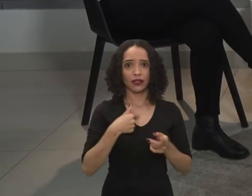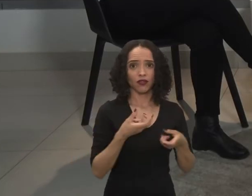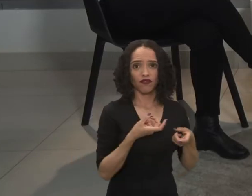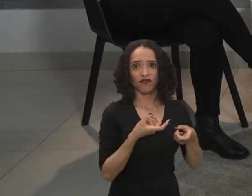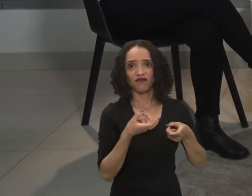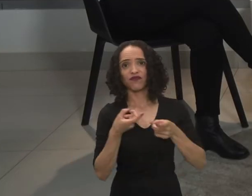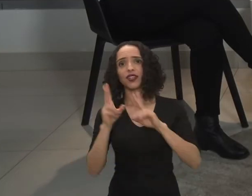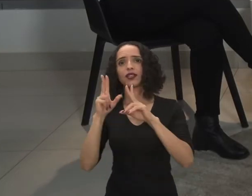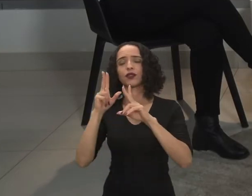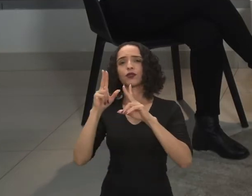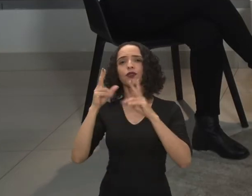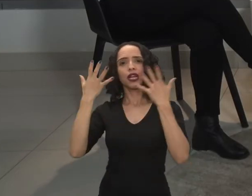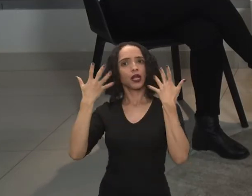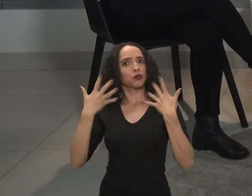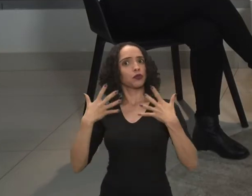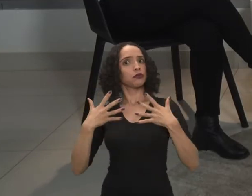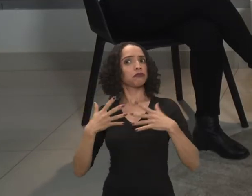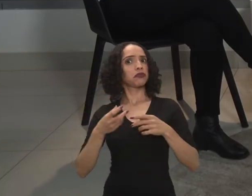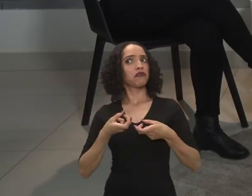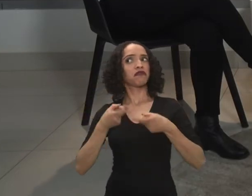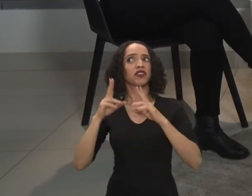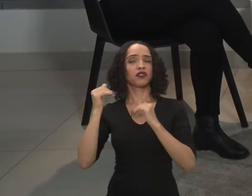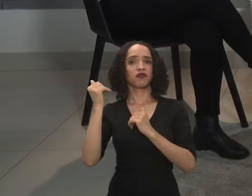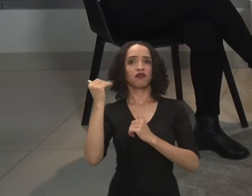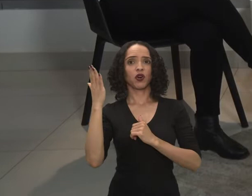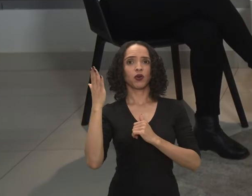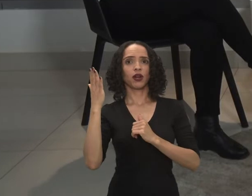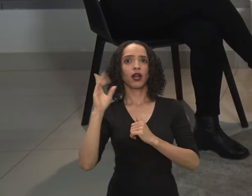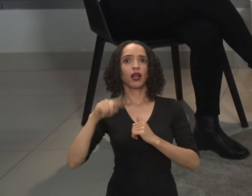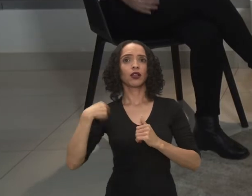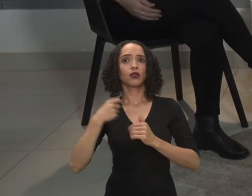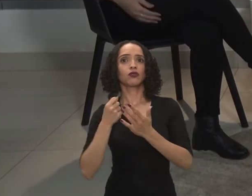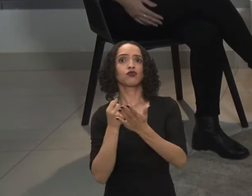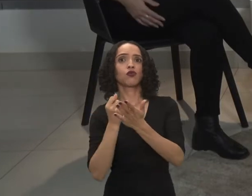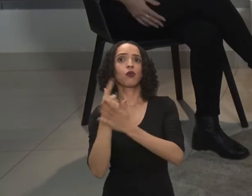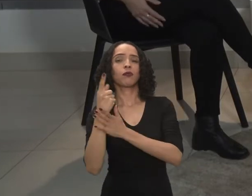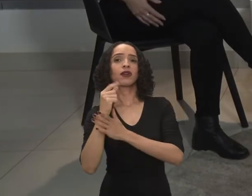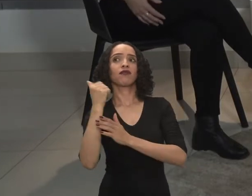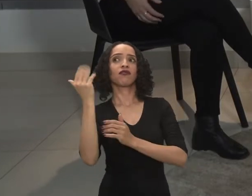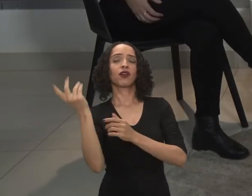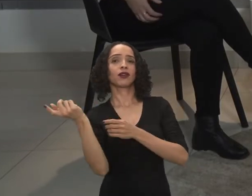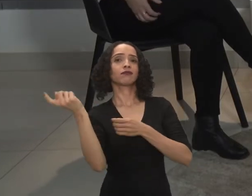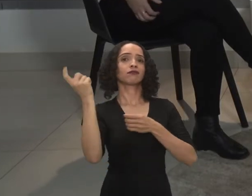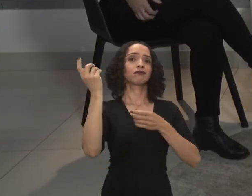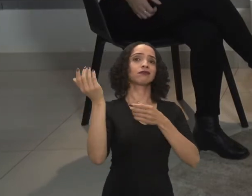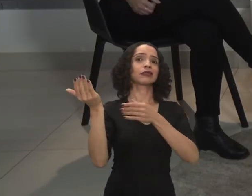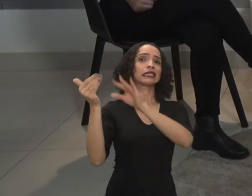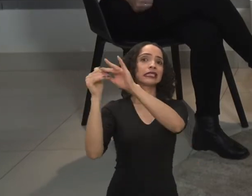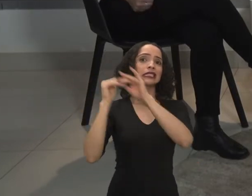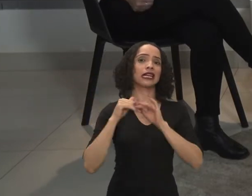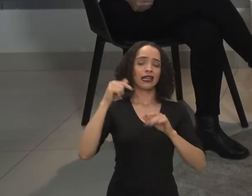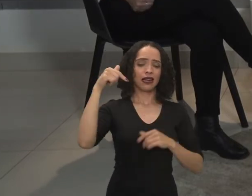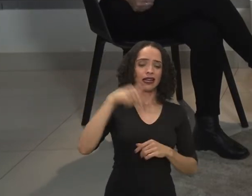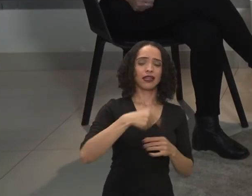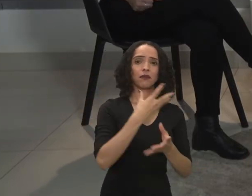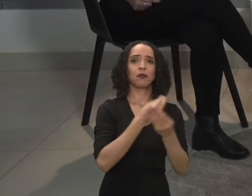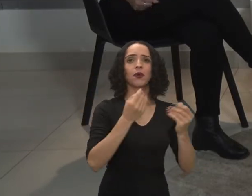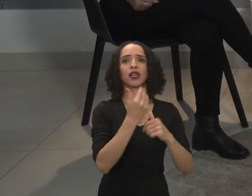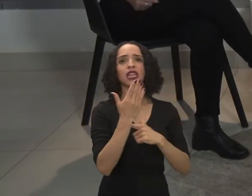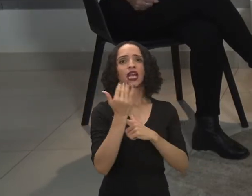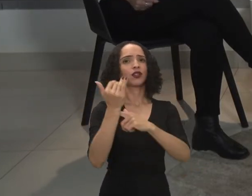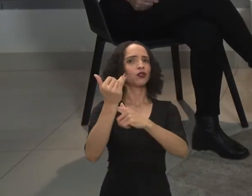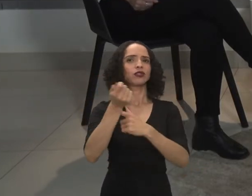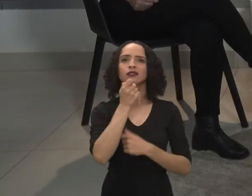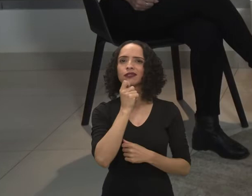tempo que a gente vende o produto in natura, né, exporta, a gente importa um monte